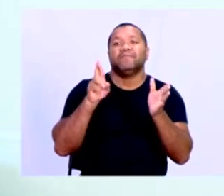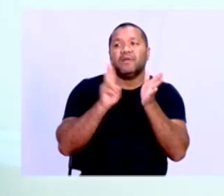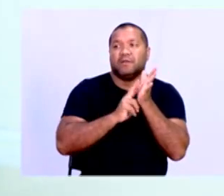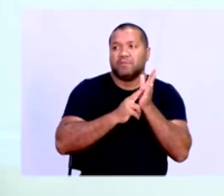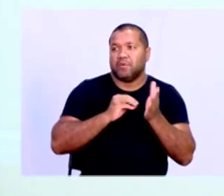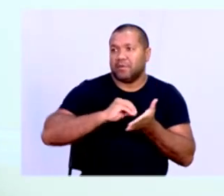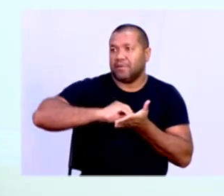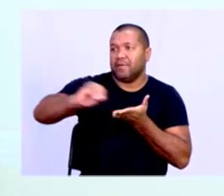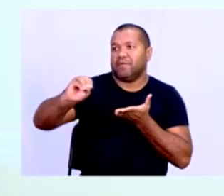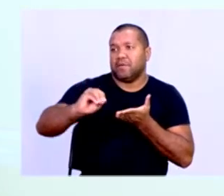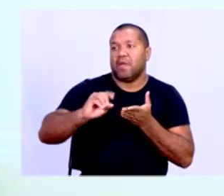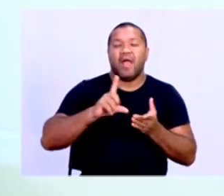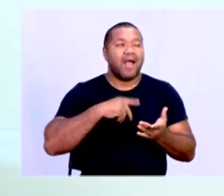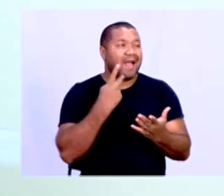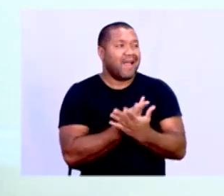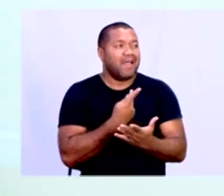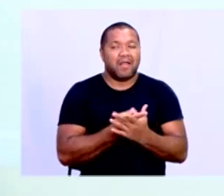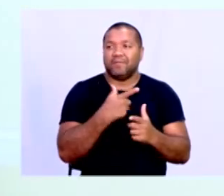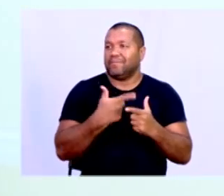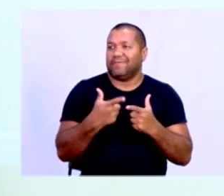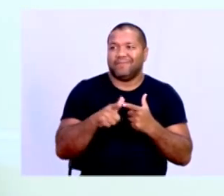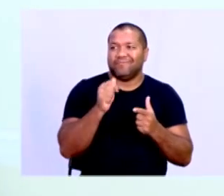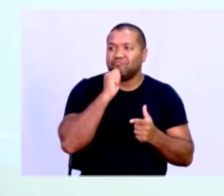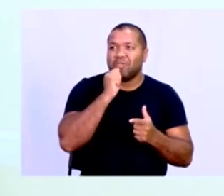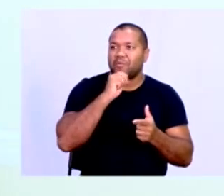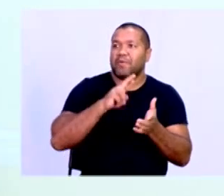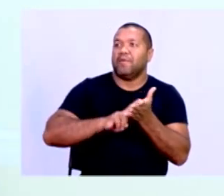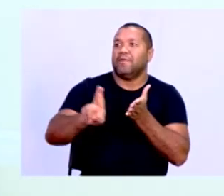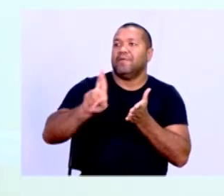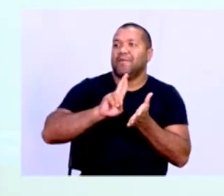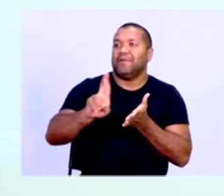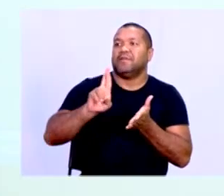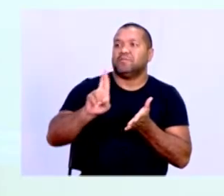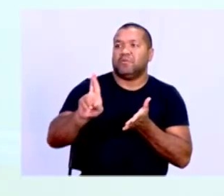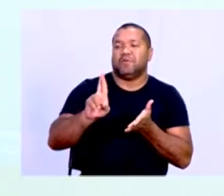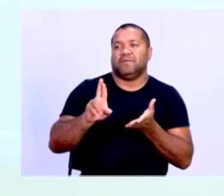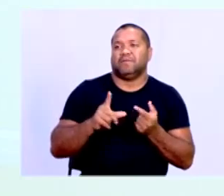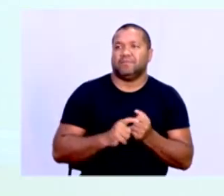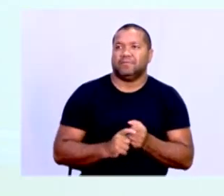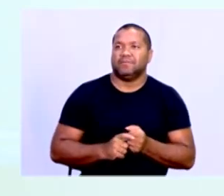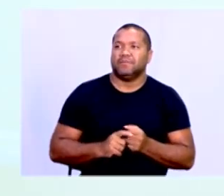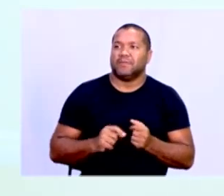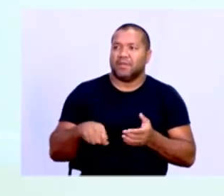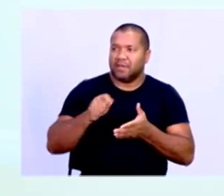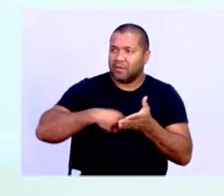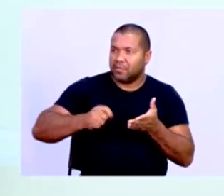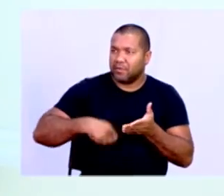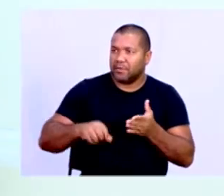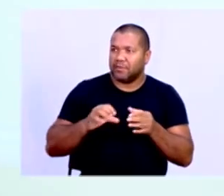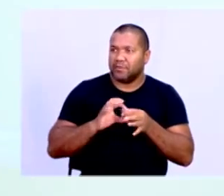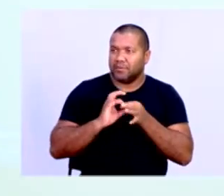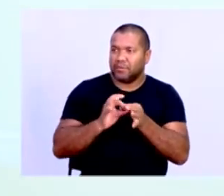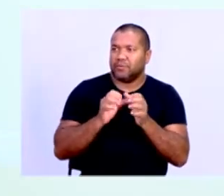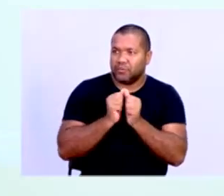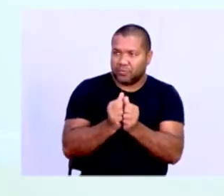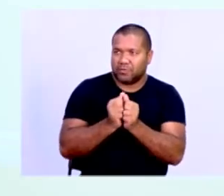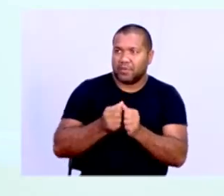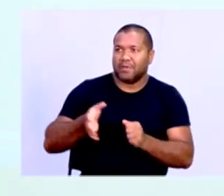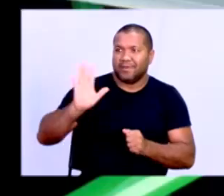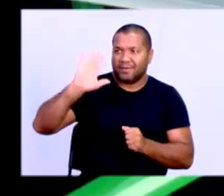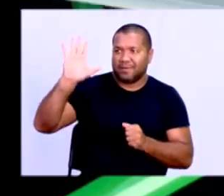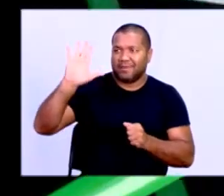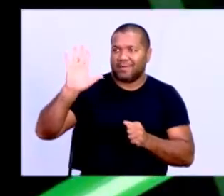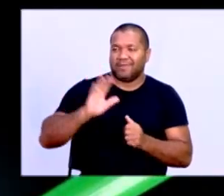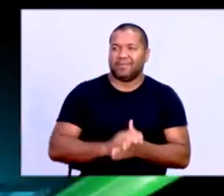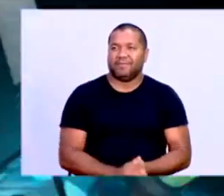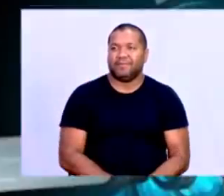problema. Envie as questões de vocês, as respostas, e a gente corrige logo mais aqui com vocês. Até logo, pessoal!